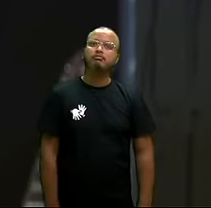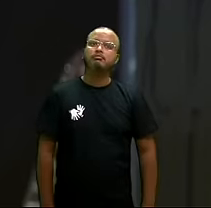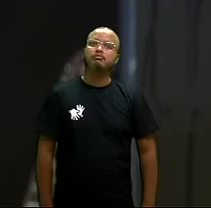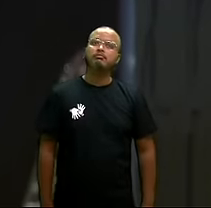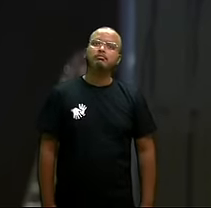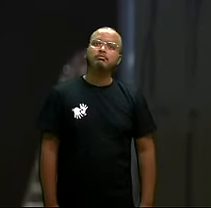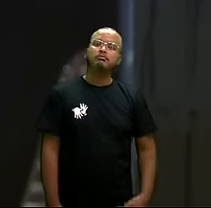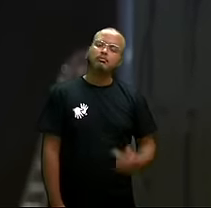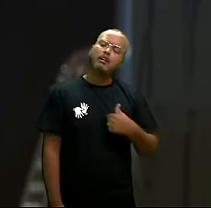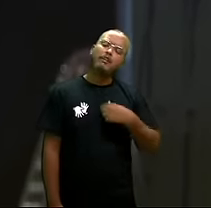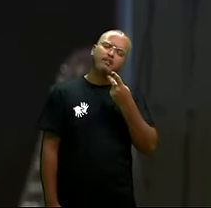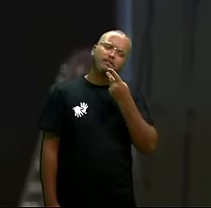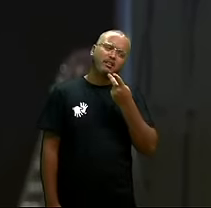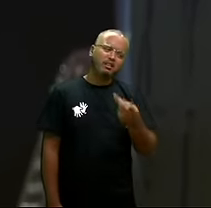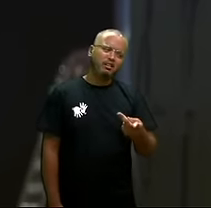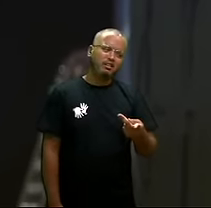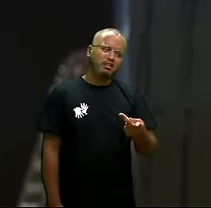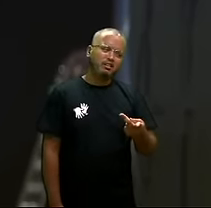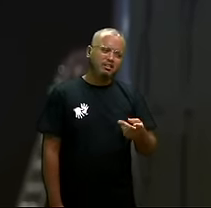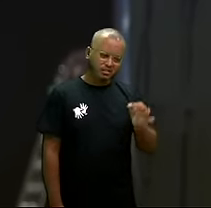Aí eu falei, tem certeza?